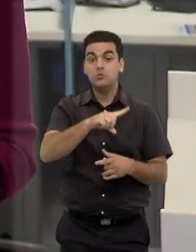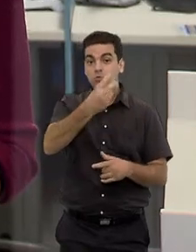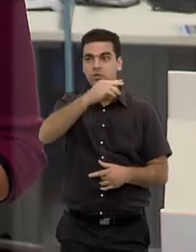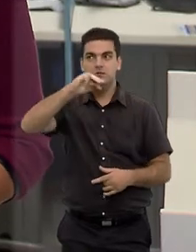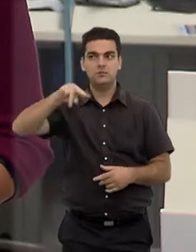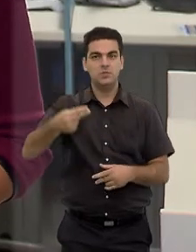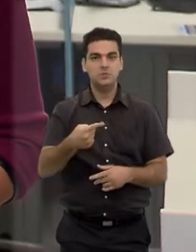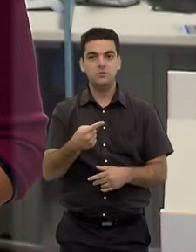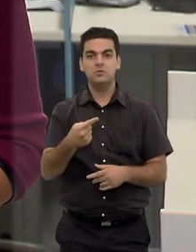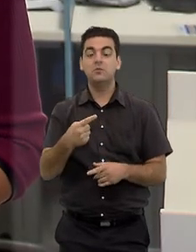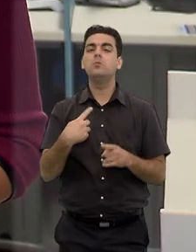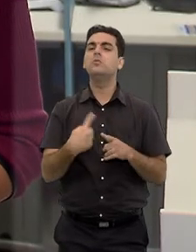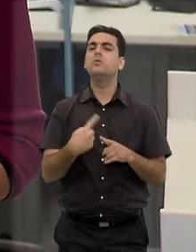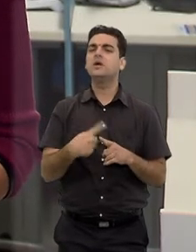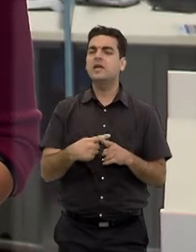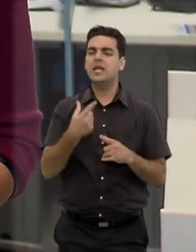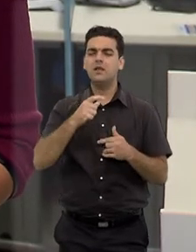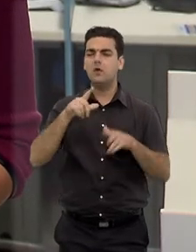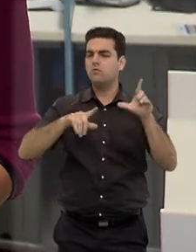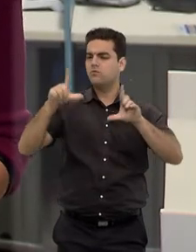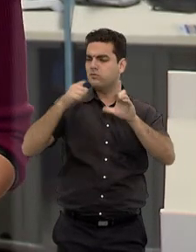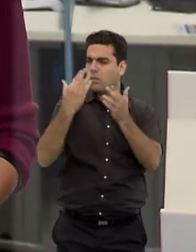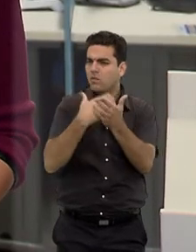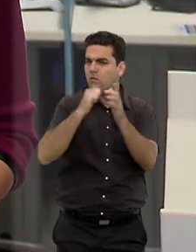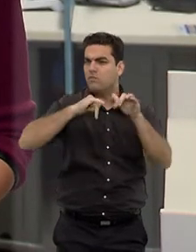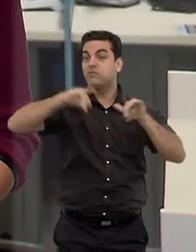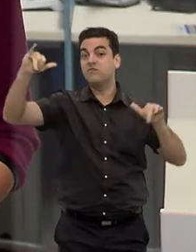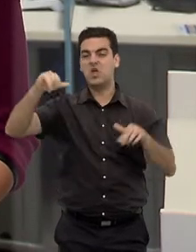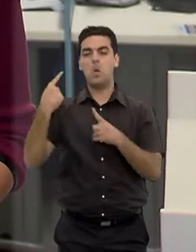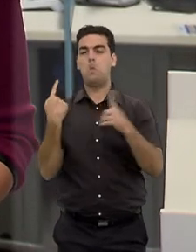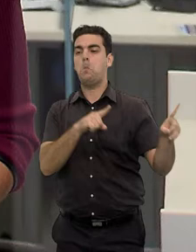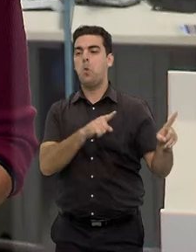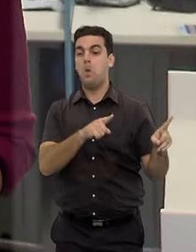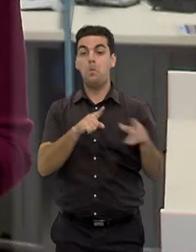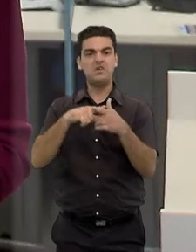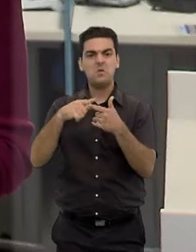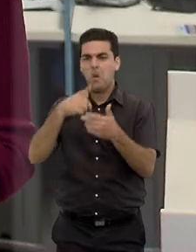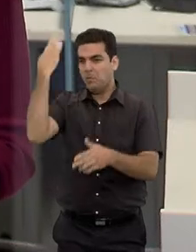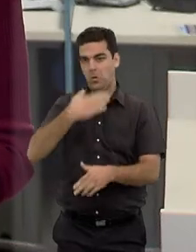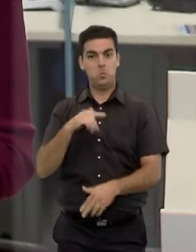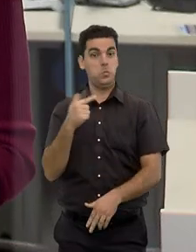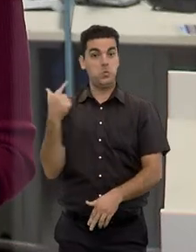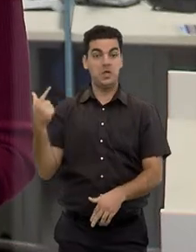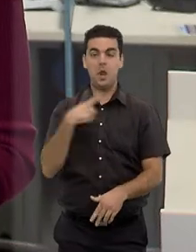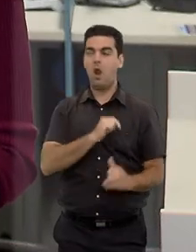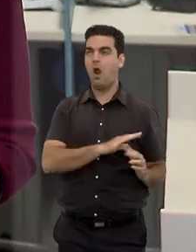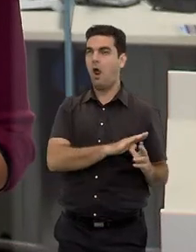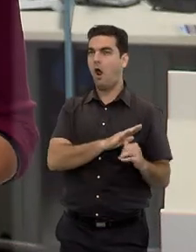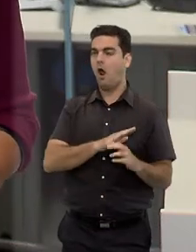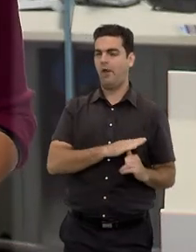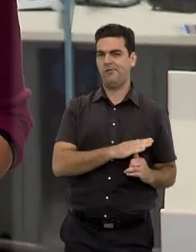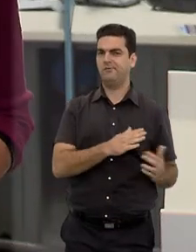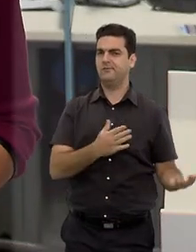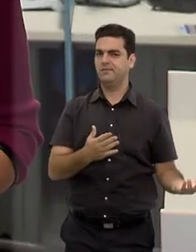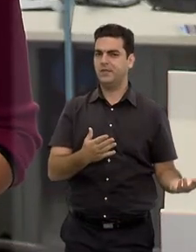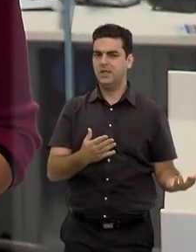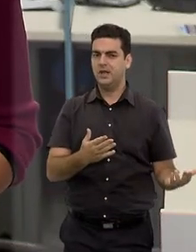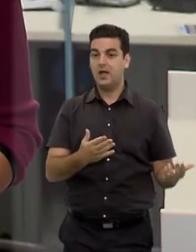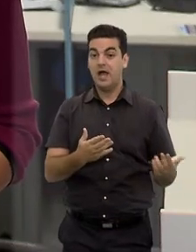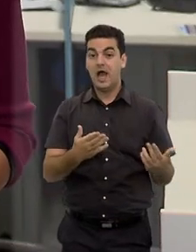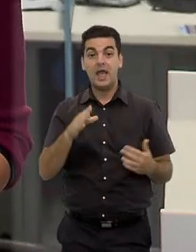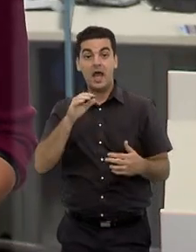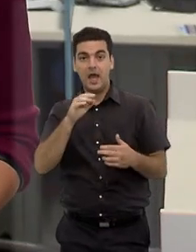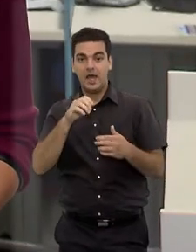em R$ 200 mil. Isso porque foi publicada uma matéria que o acusava, sem fundamentos concretos, de desvio de dinheiro